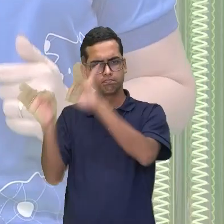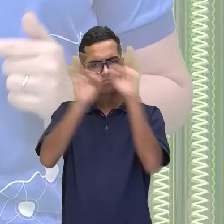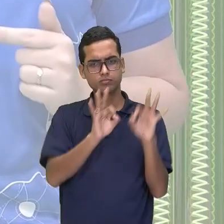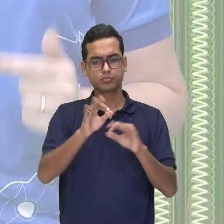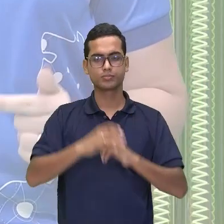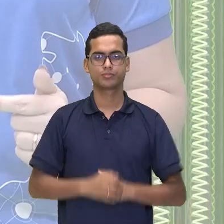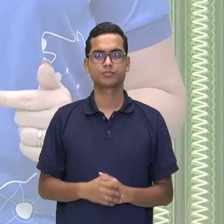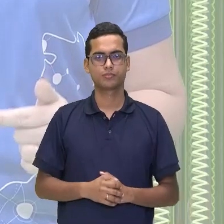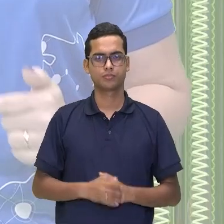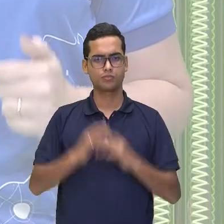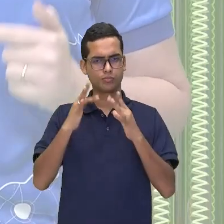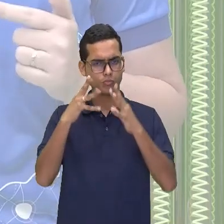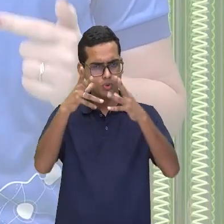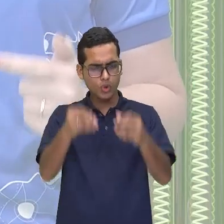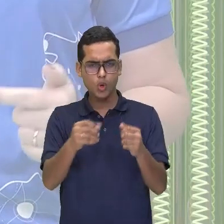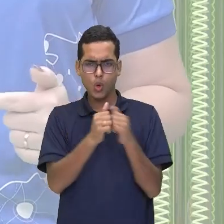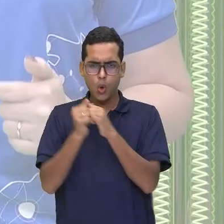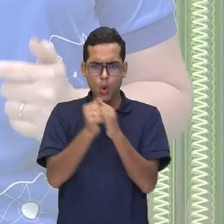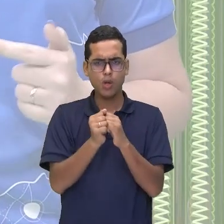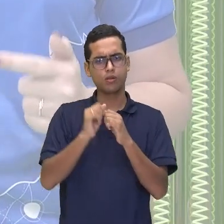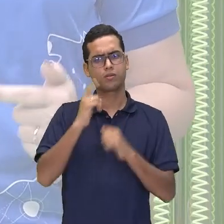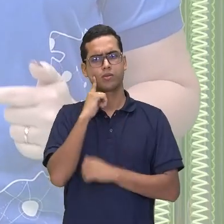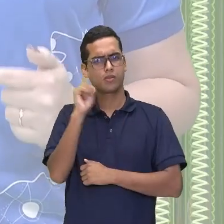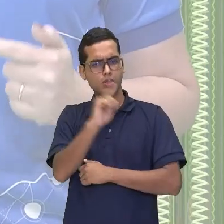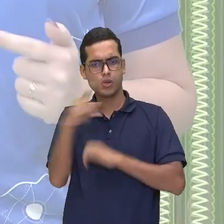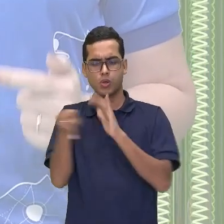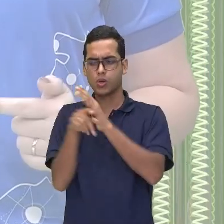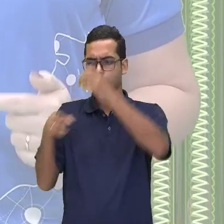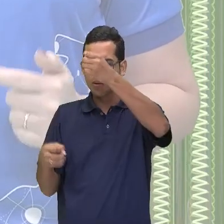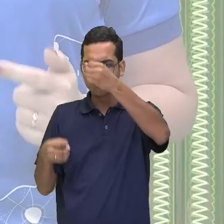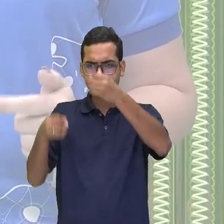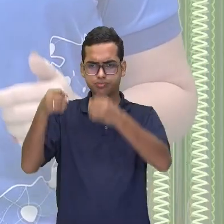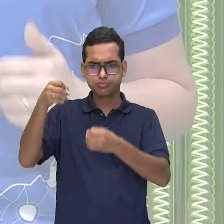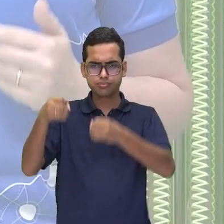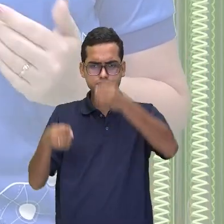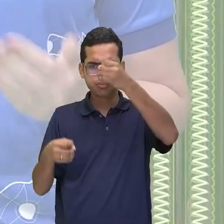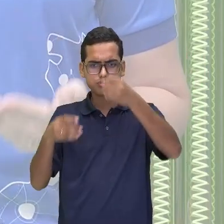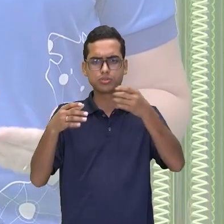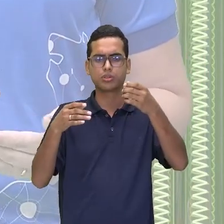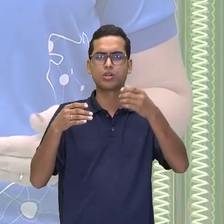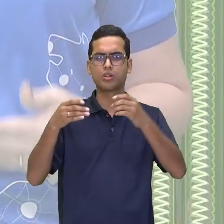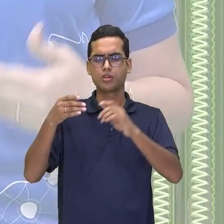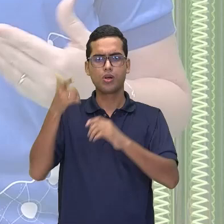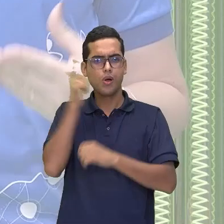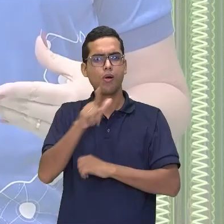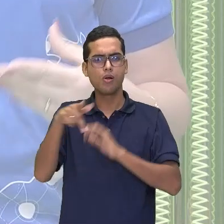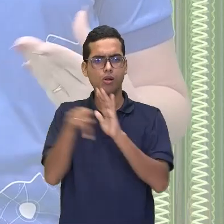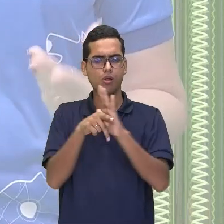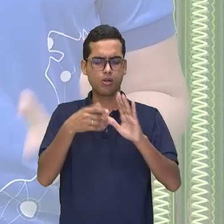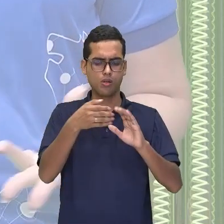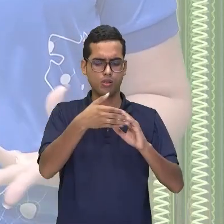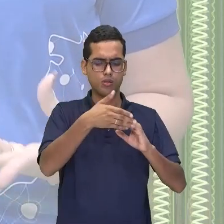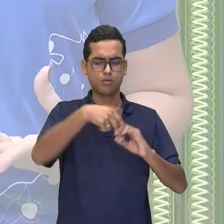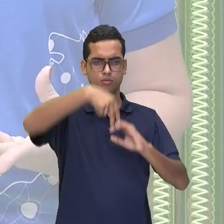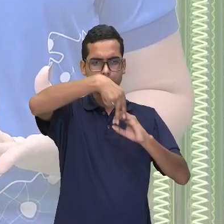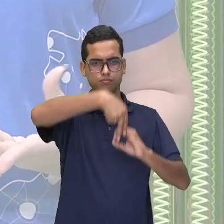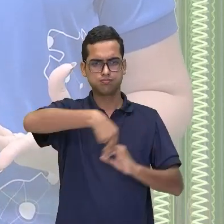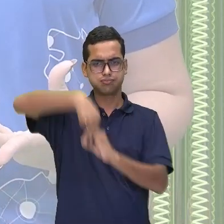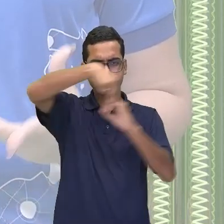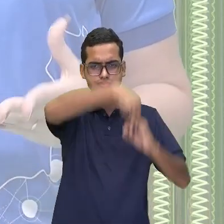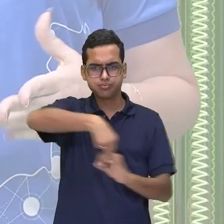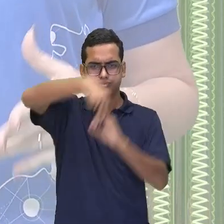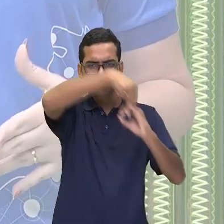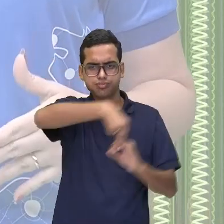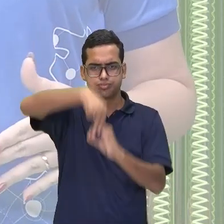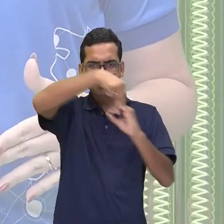trabalham todos ao mesmo tempo, eles vão se alternando para fazer, então, né, controladamente o consumo desse